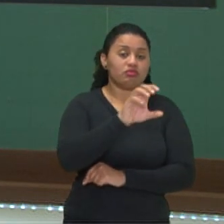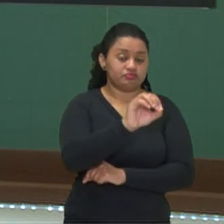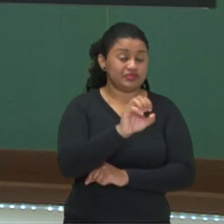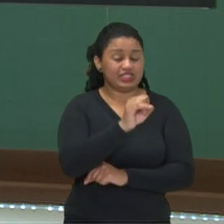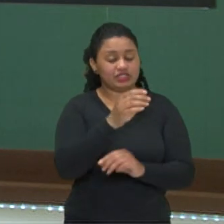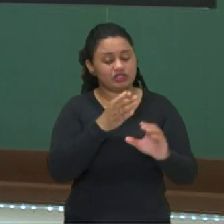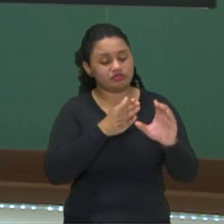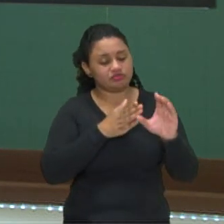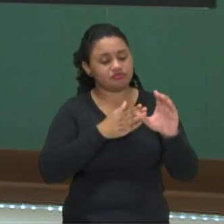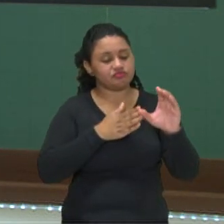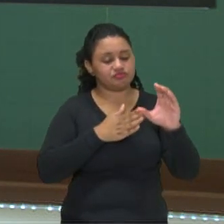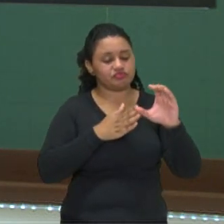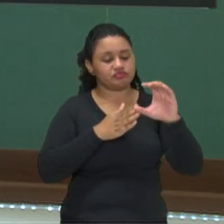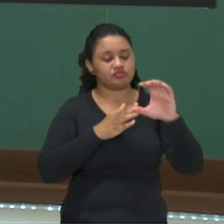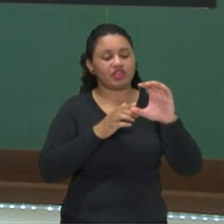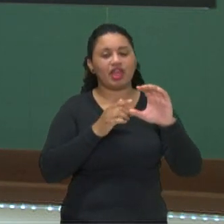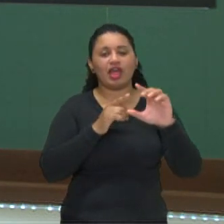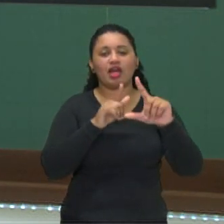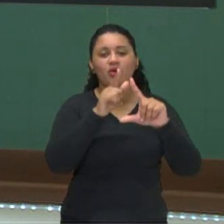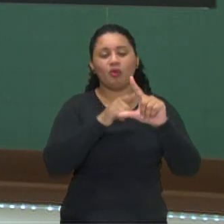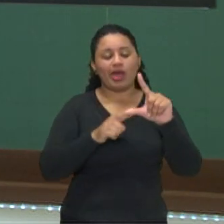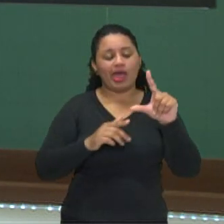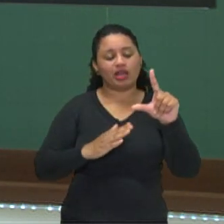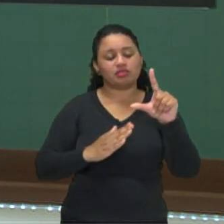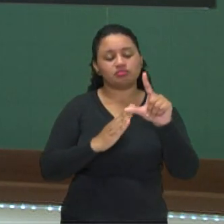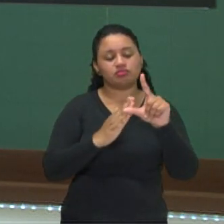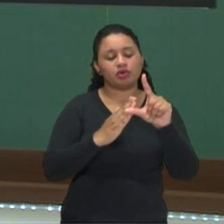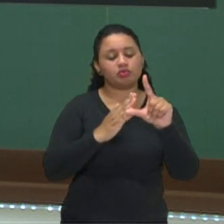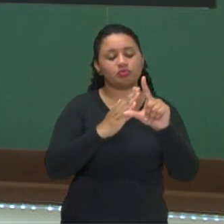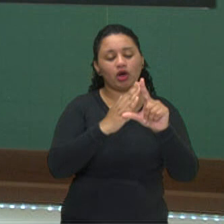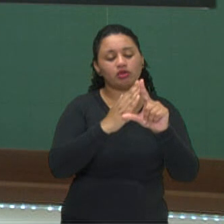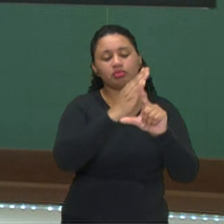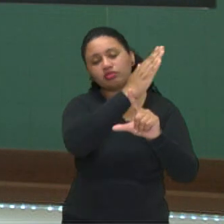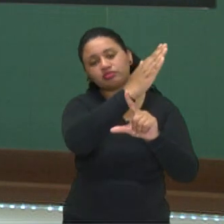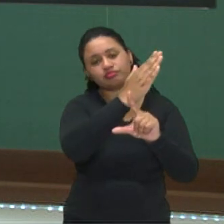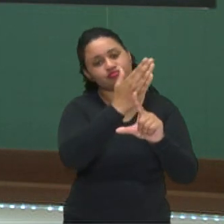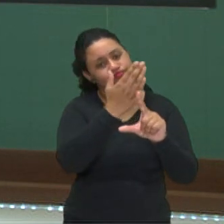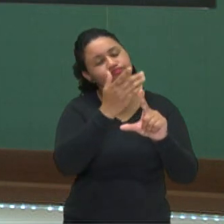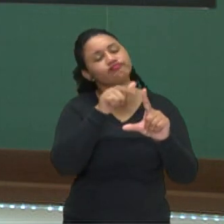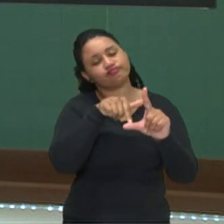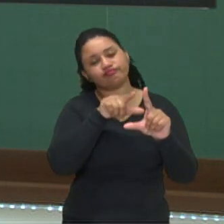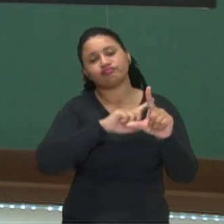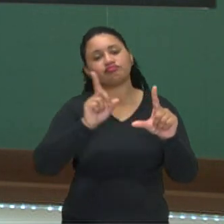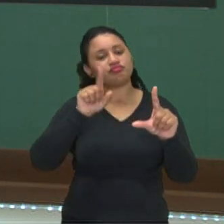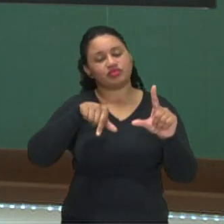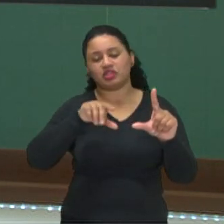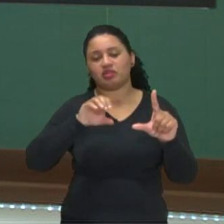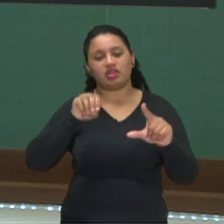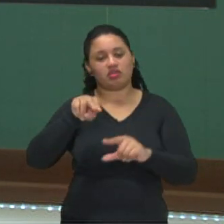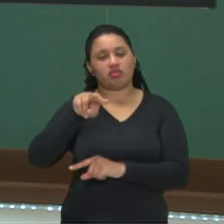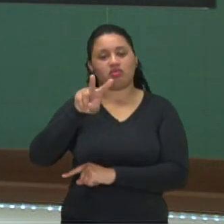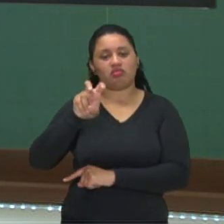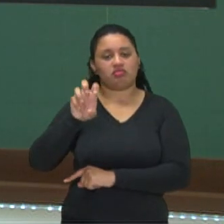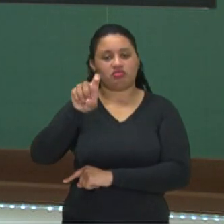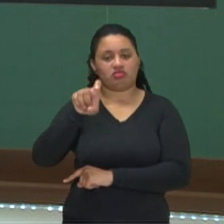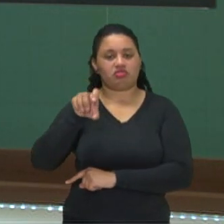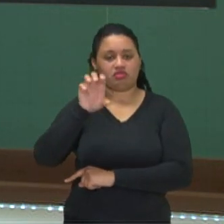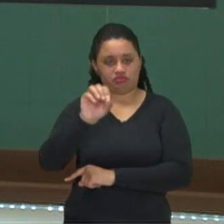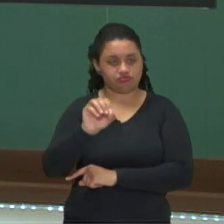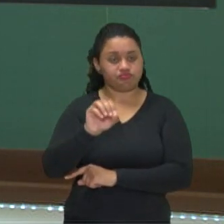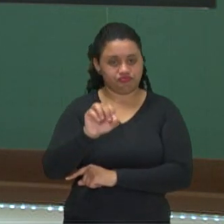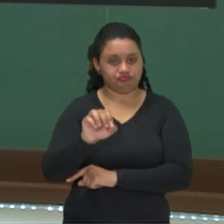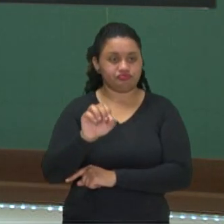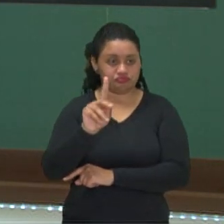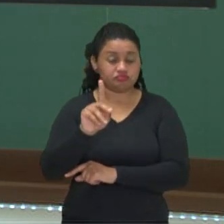Se entrar e sair mais do que uma vez numa das direções que a gente escolher, isso a gente vai chamar de poliedro